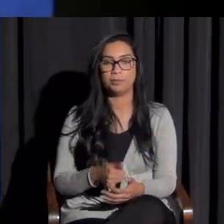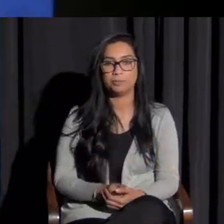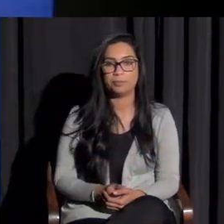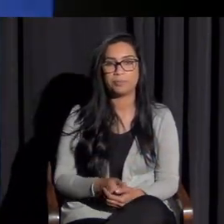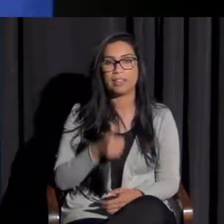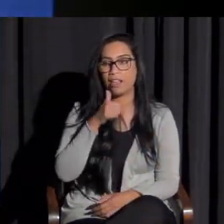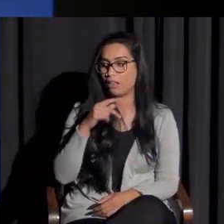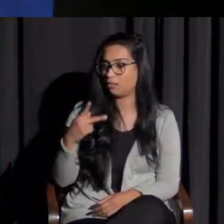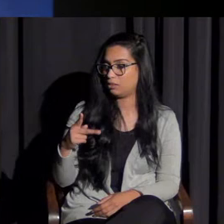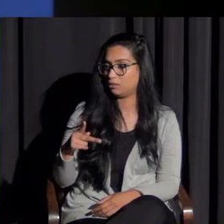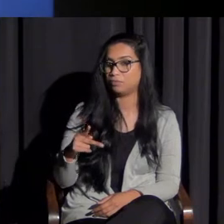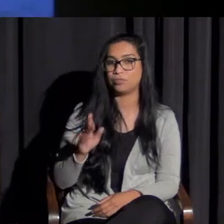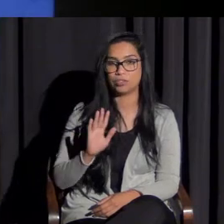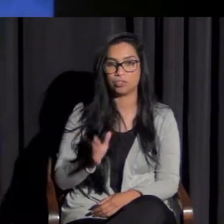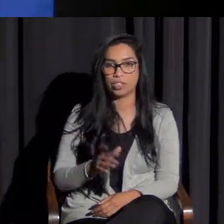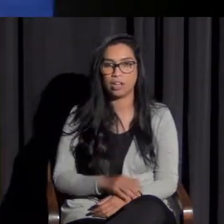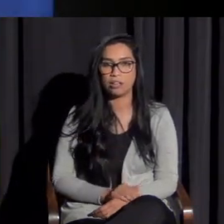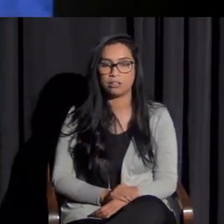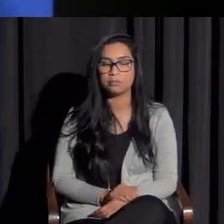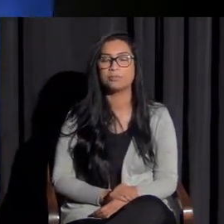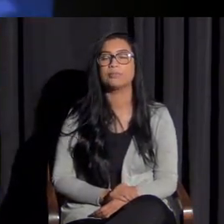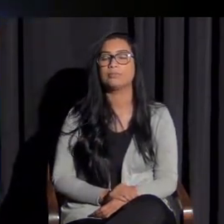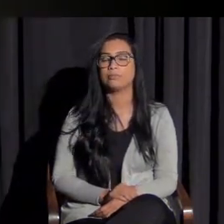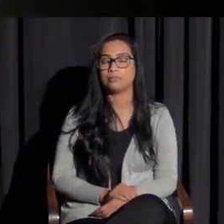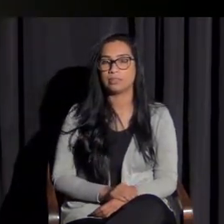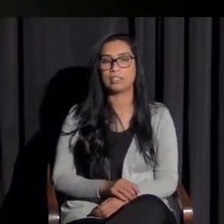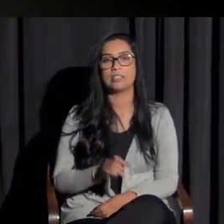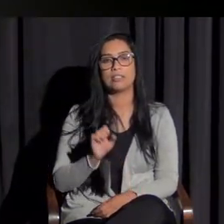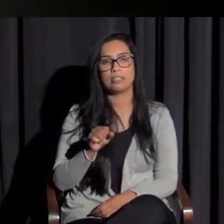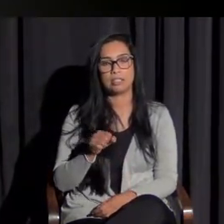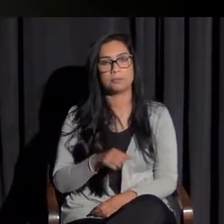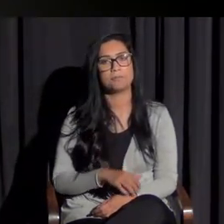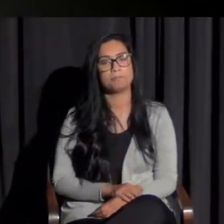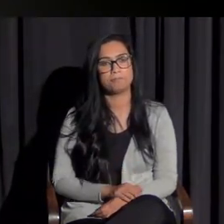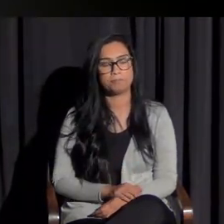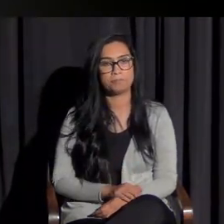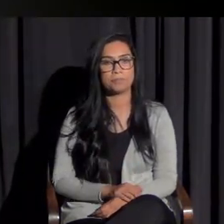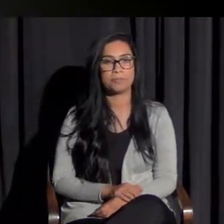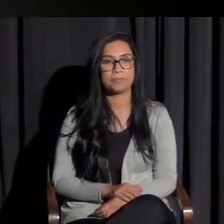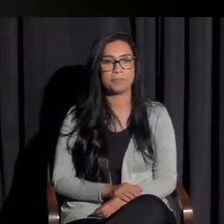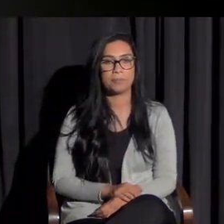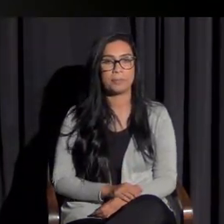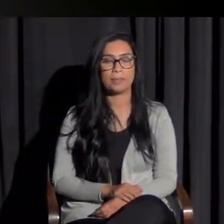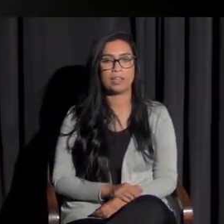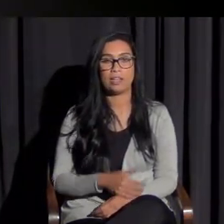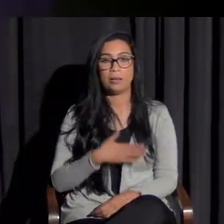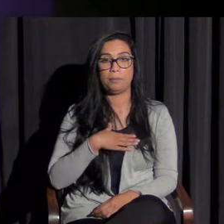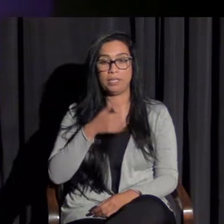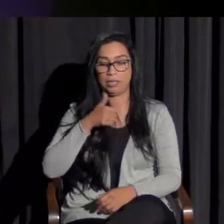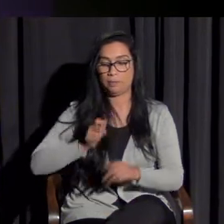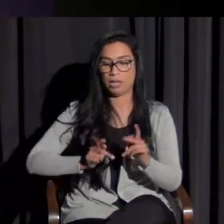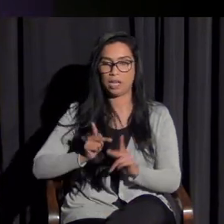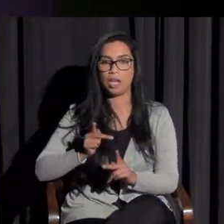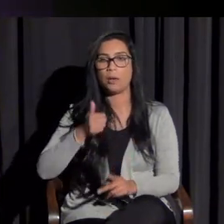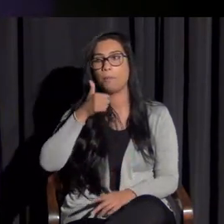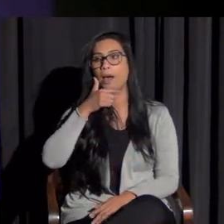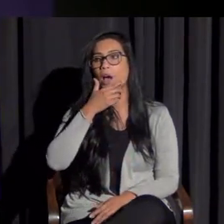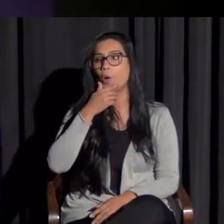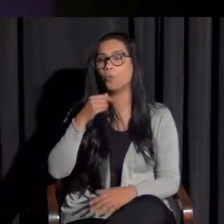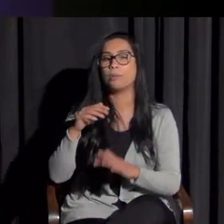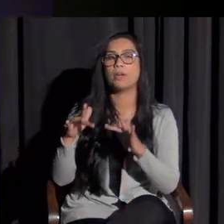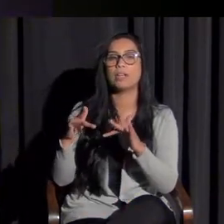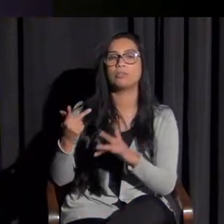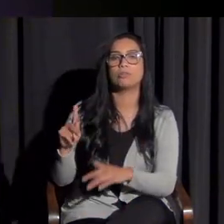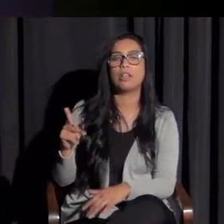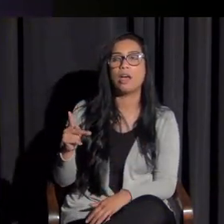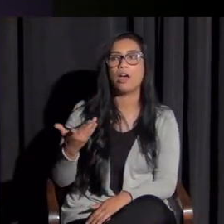limpa, assim, que dá pra nadar? Eu acho que tem, né? Mas eu já fui no rio de lá. Eu nunca fui. Com a minha prima, com o namorado da minha prima, com meu primo de